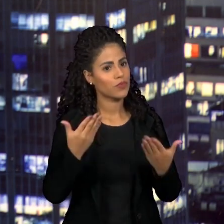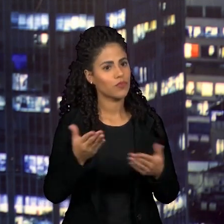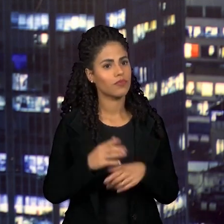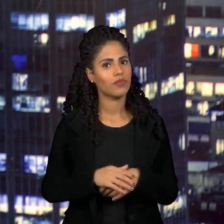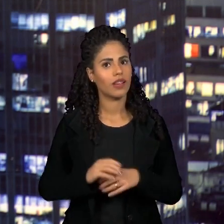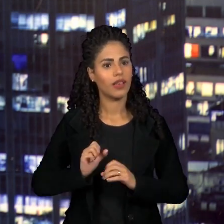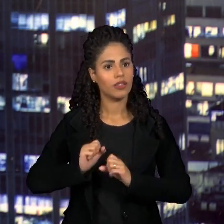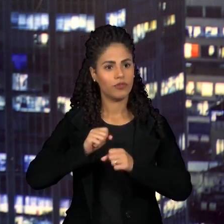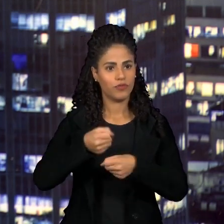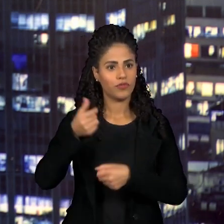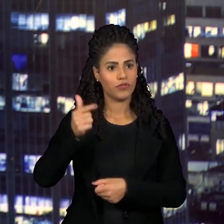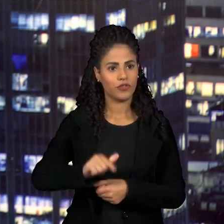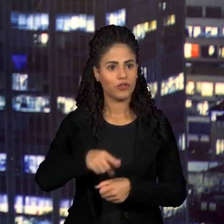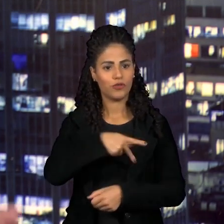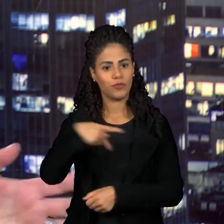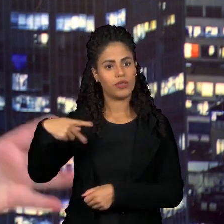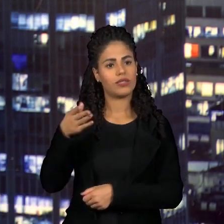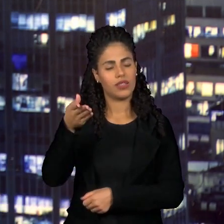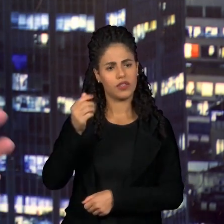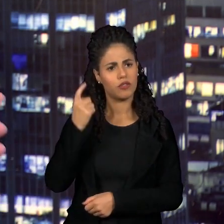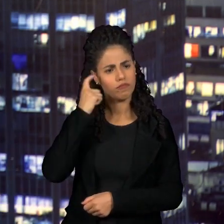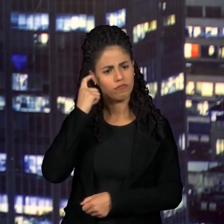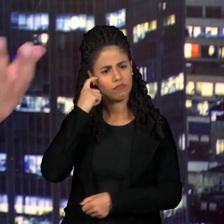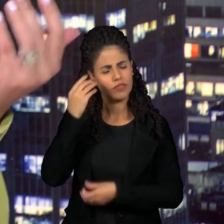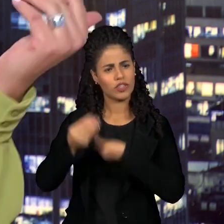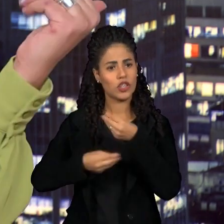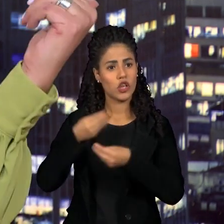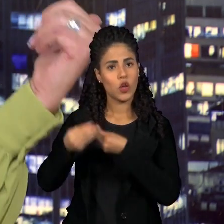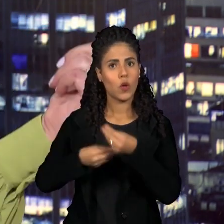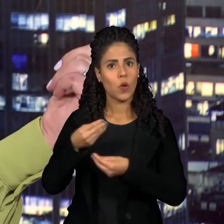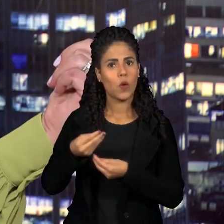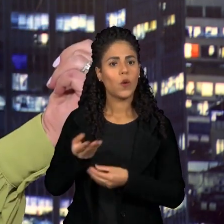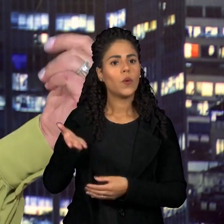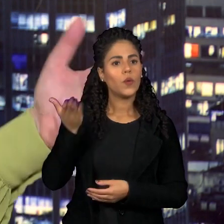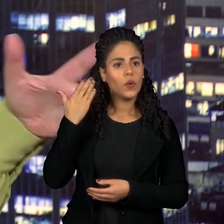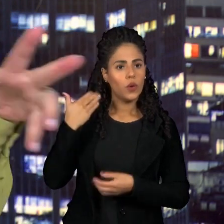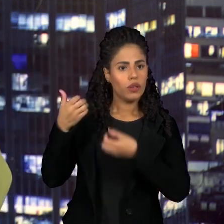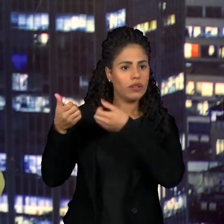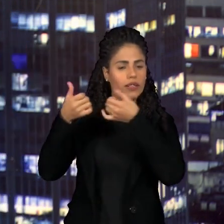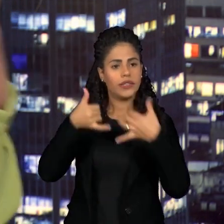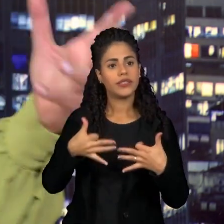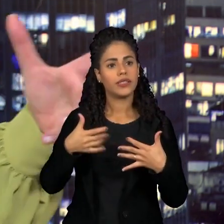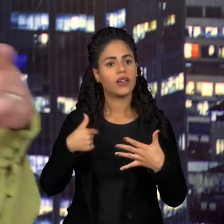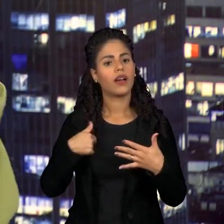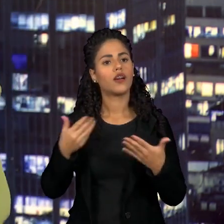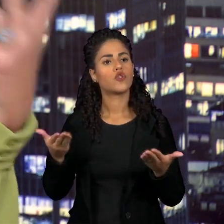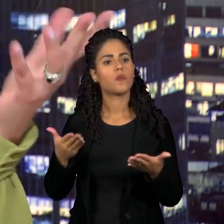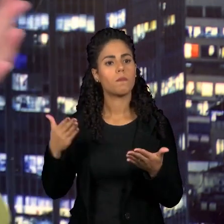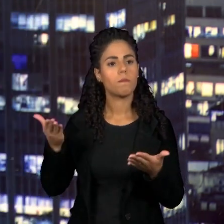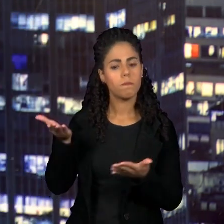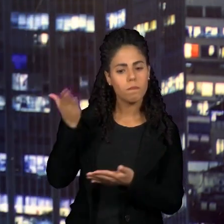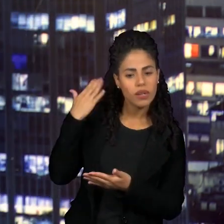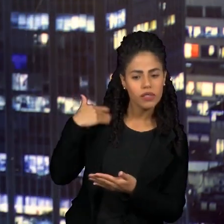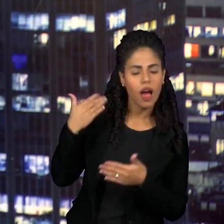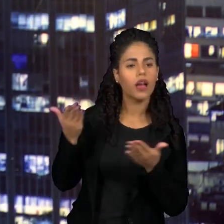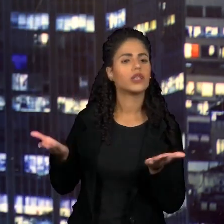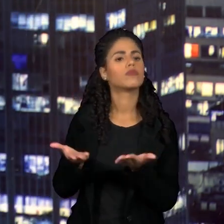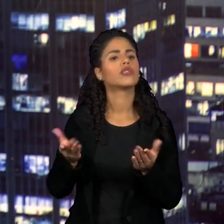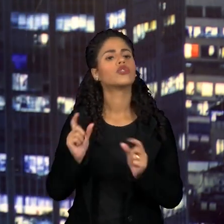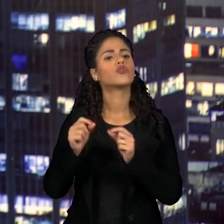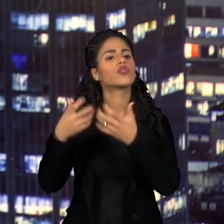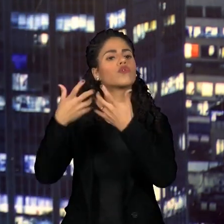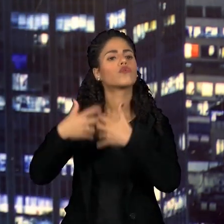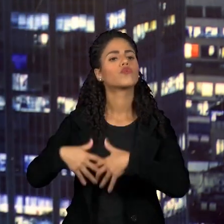defender o semipresidencialismo, né? Pensando, então, na conversa falamos lá do passado, do presente, pensando para frente, o que